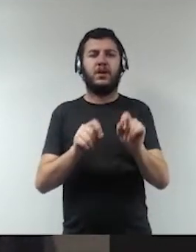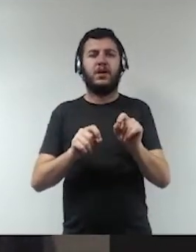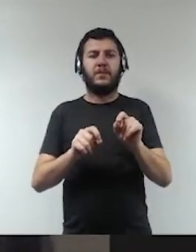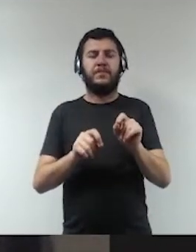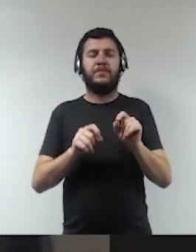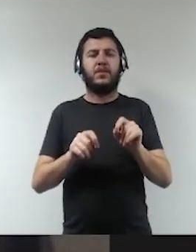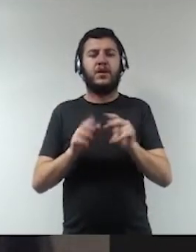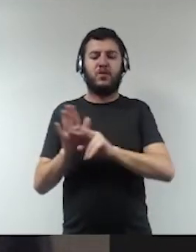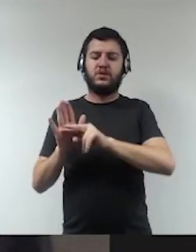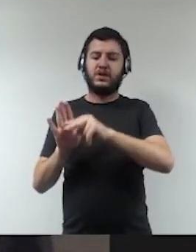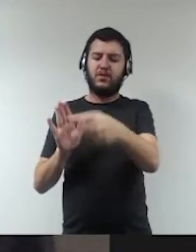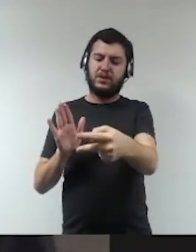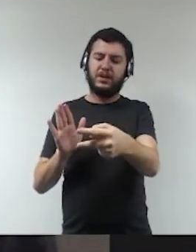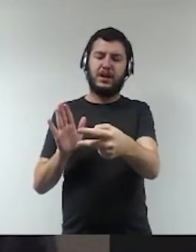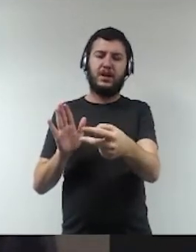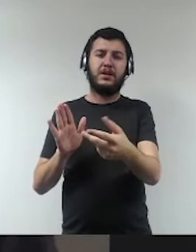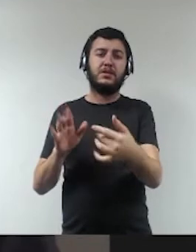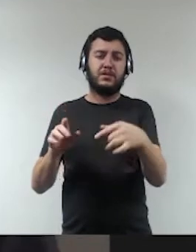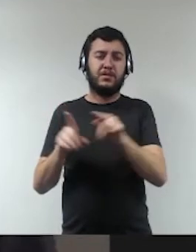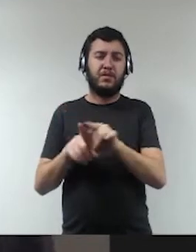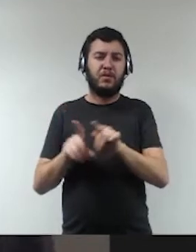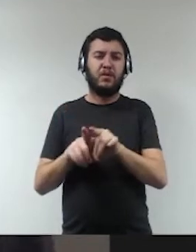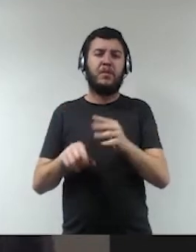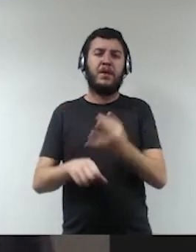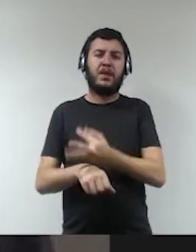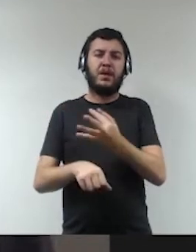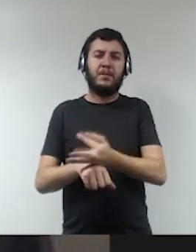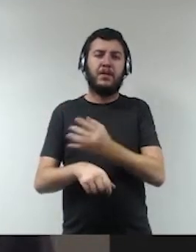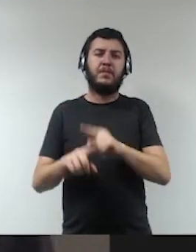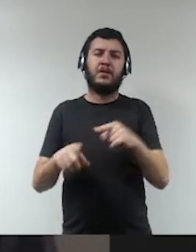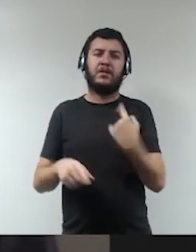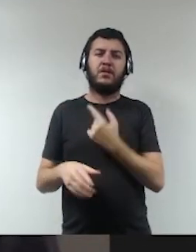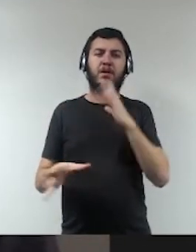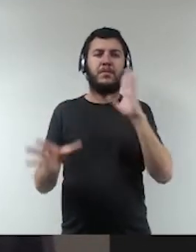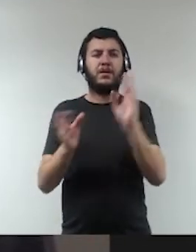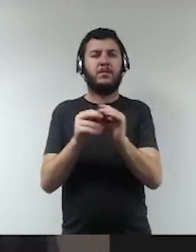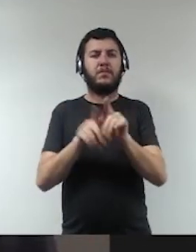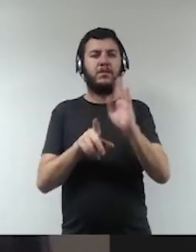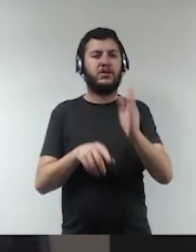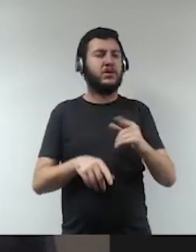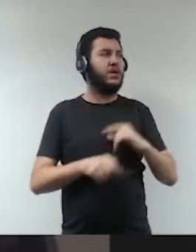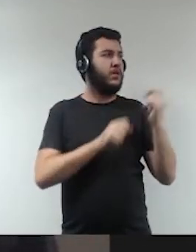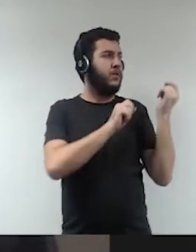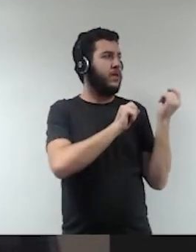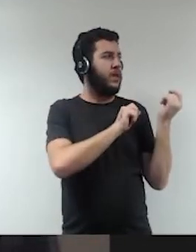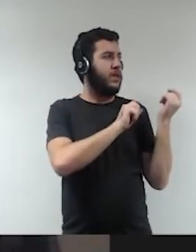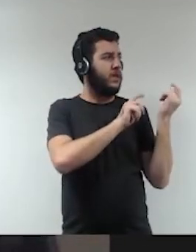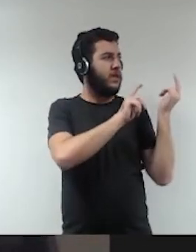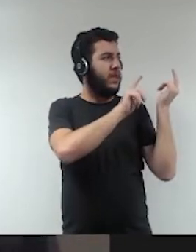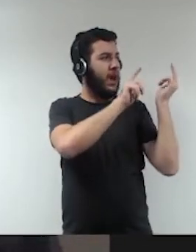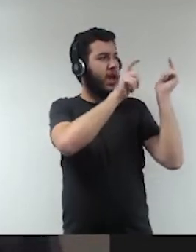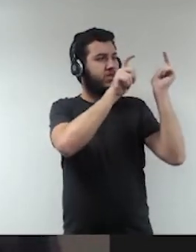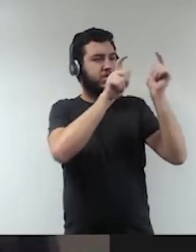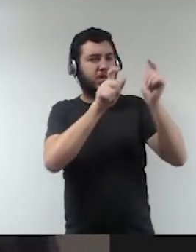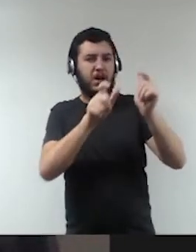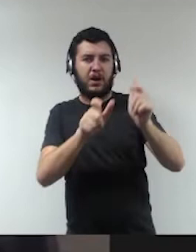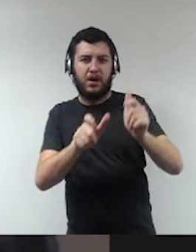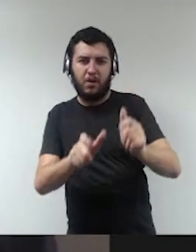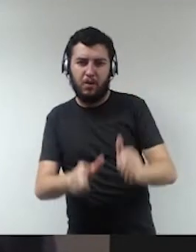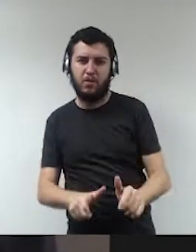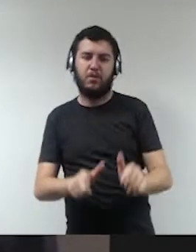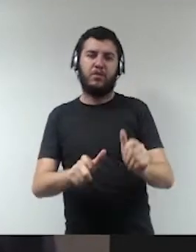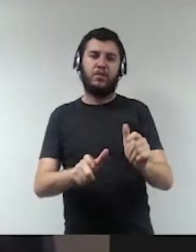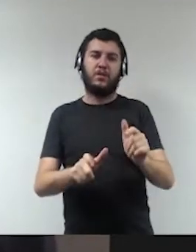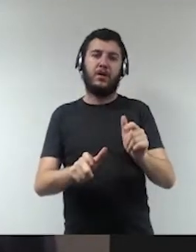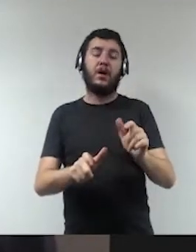ao consequencialismo, esteja realmente essa tradição romana em oposição à common law, muito bem representada